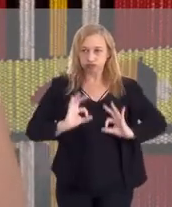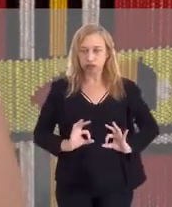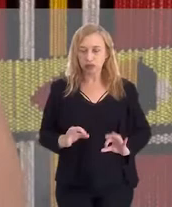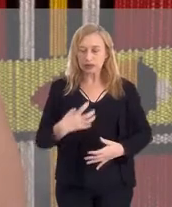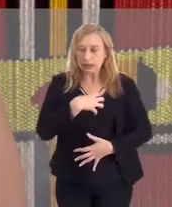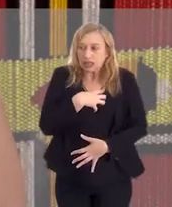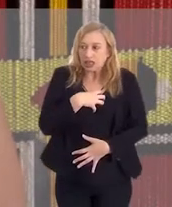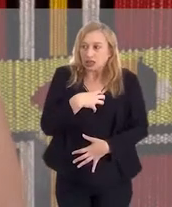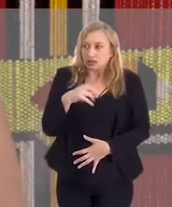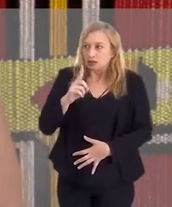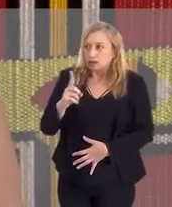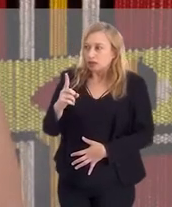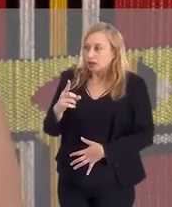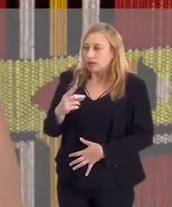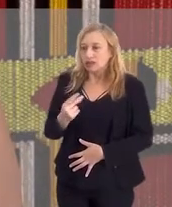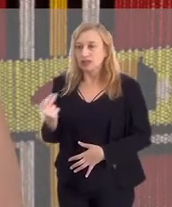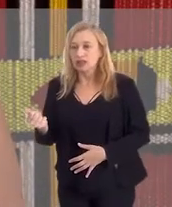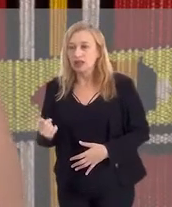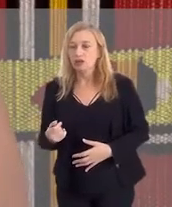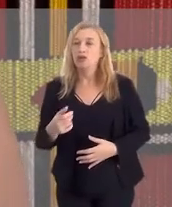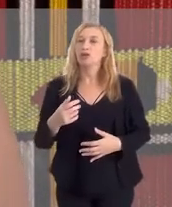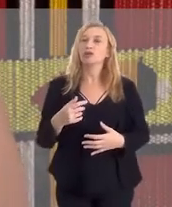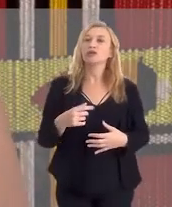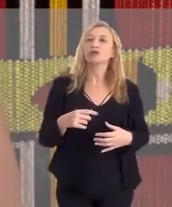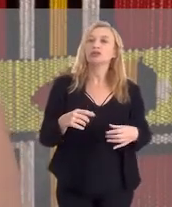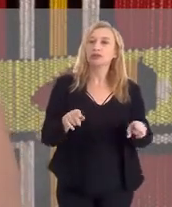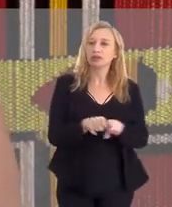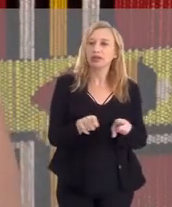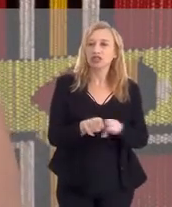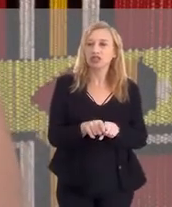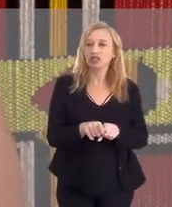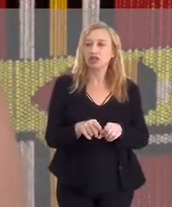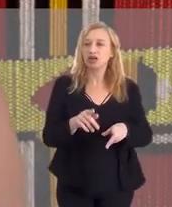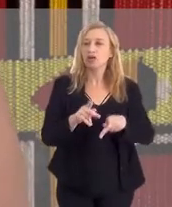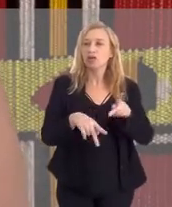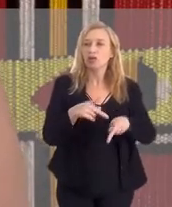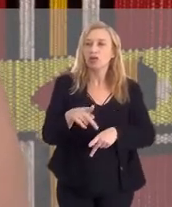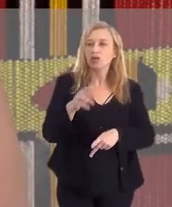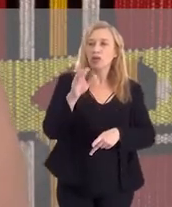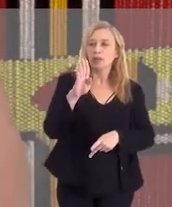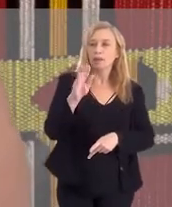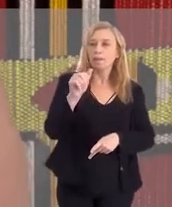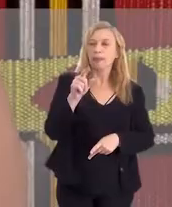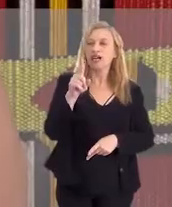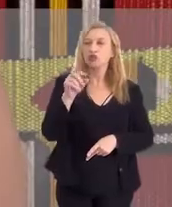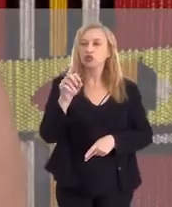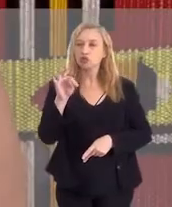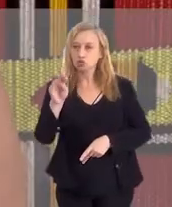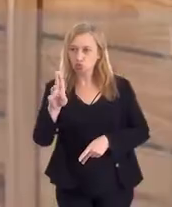você. E quando a gente está com um povo banto, aí